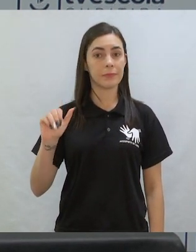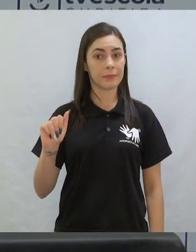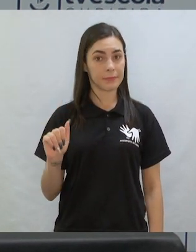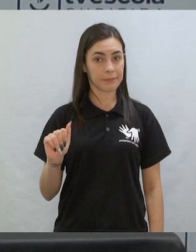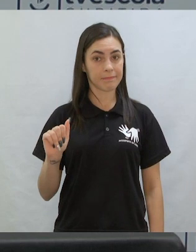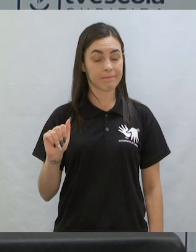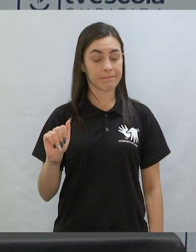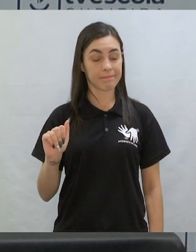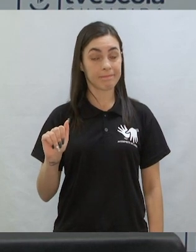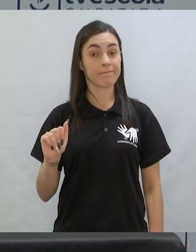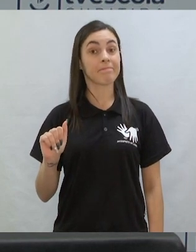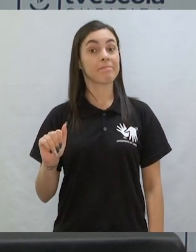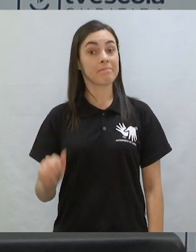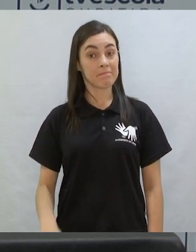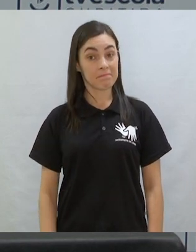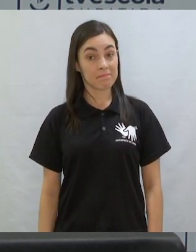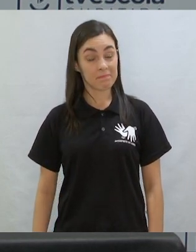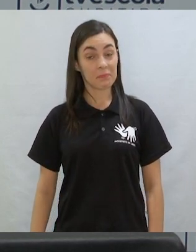lata.